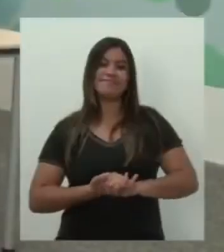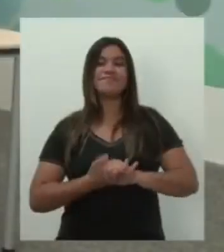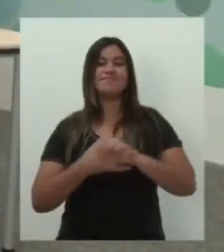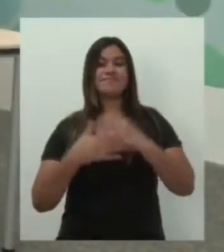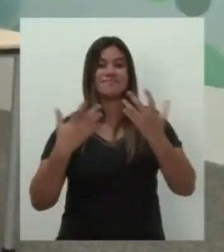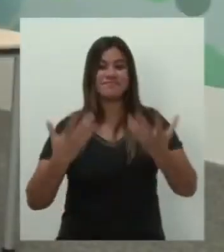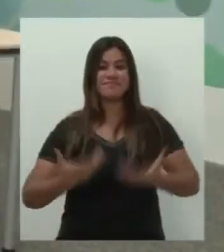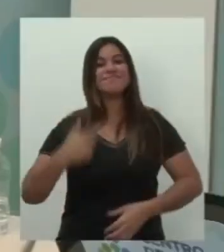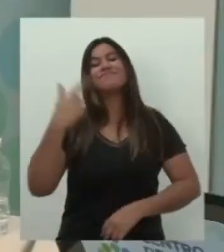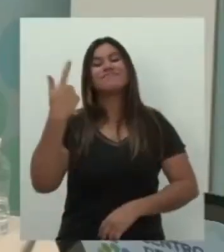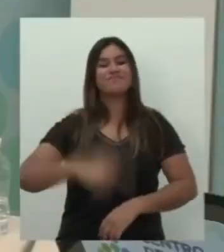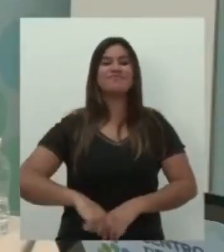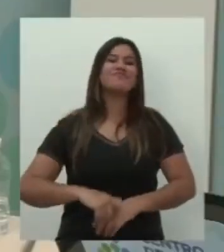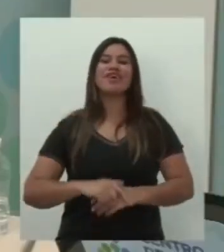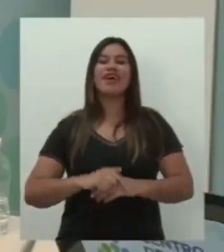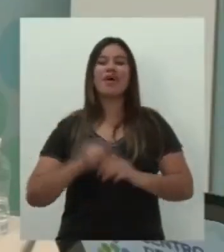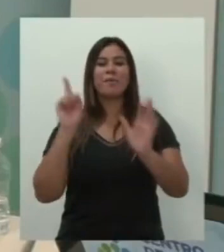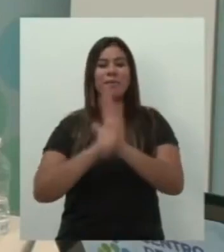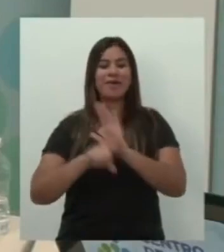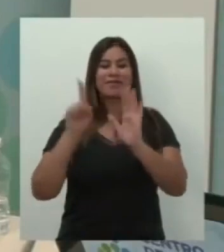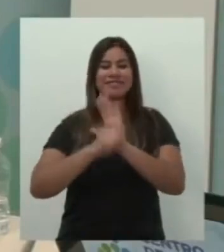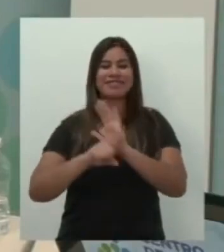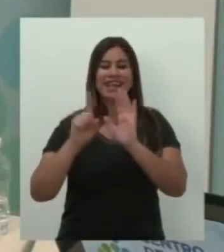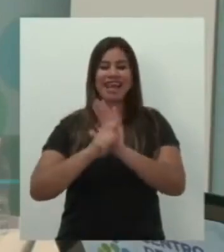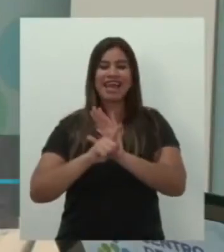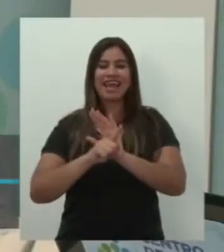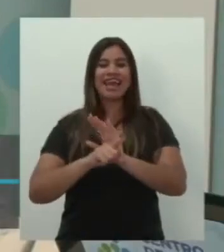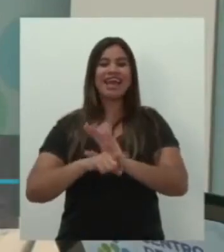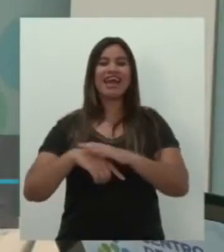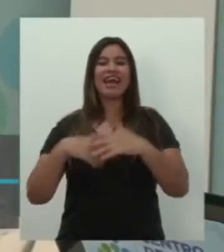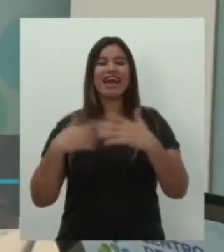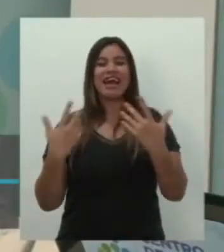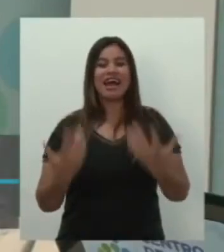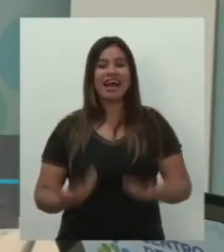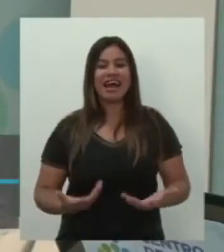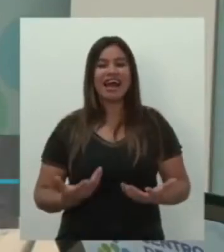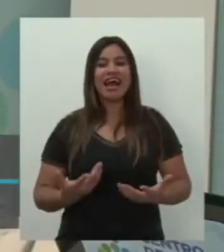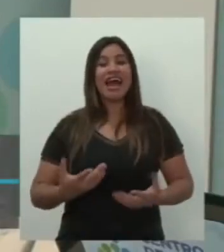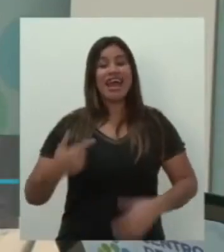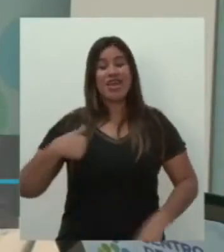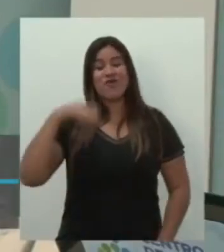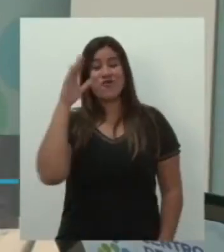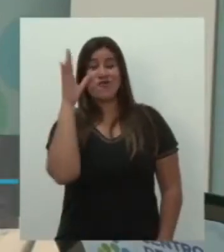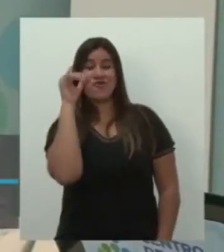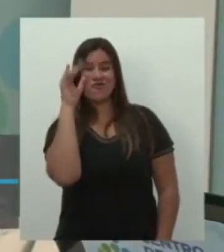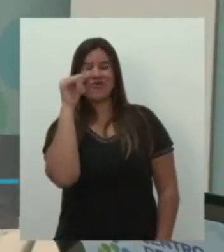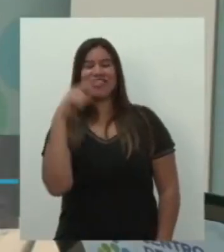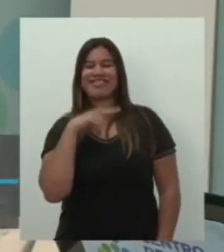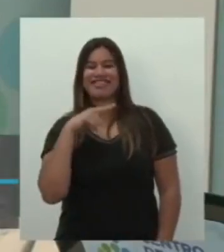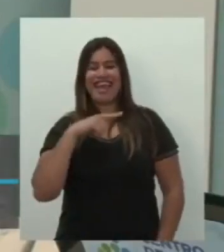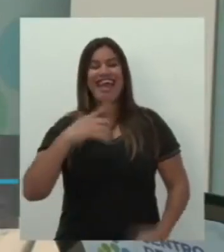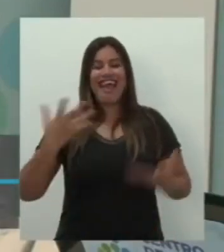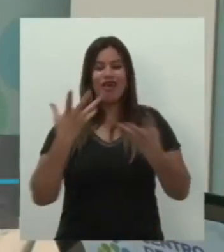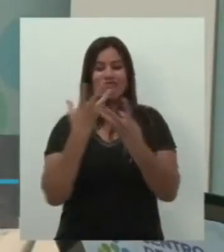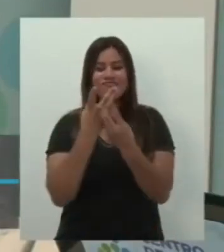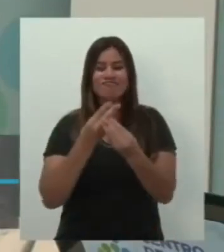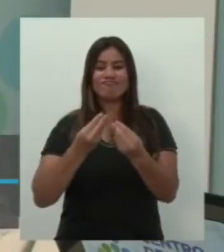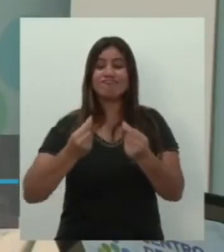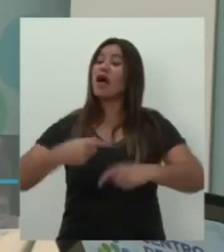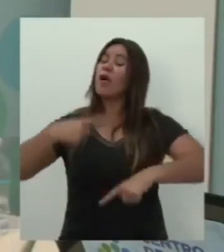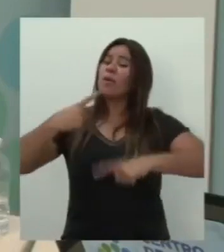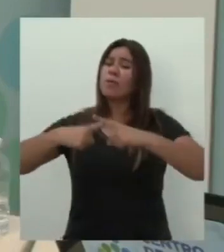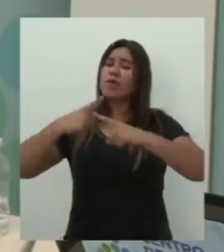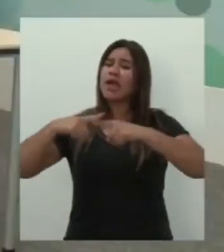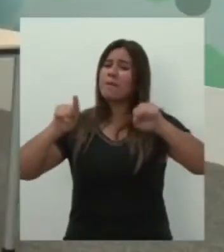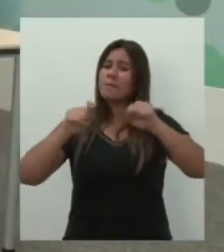Eis uma coisa que eu sempre quis perguntar para muita gente, vou, enfim, matar a minha curiosidade. Professora Tayana, porque as canções